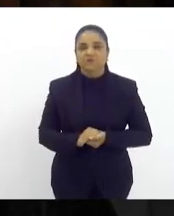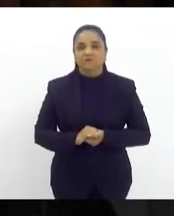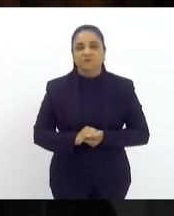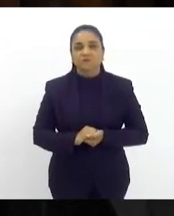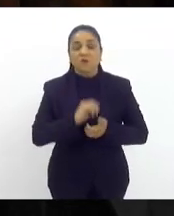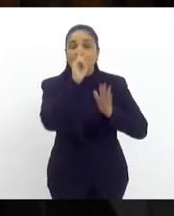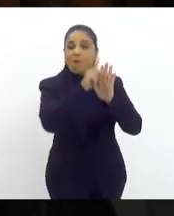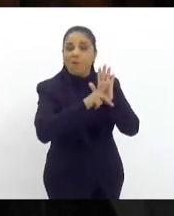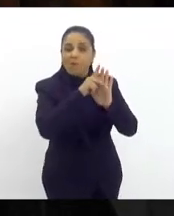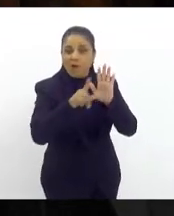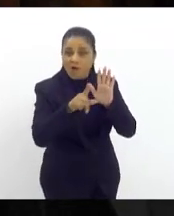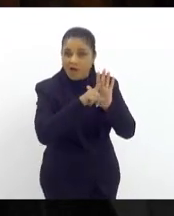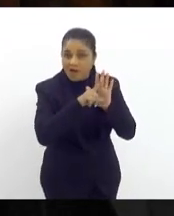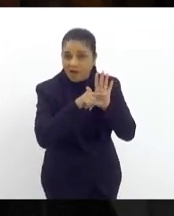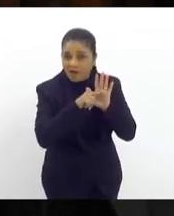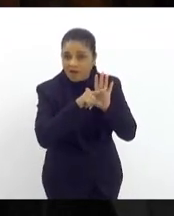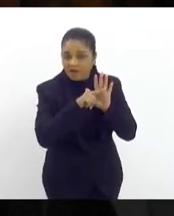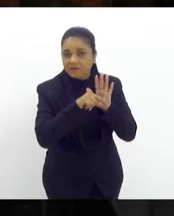um projeto